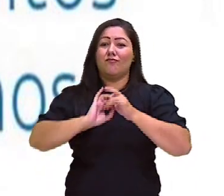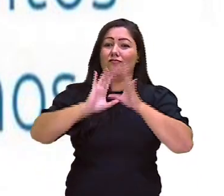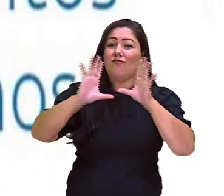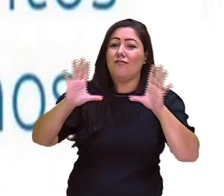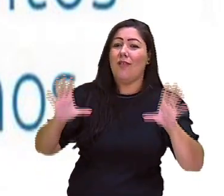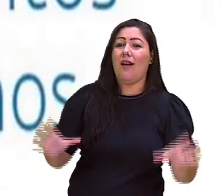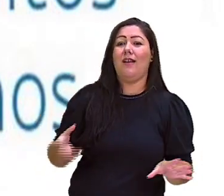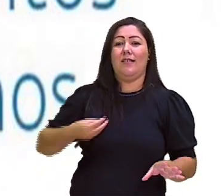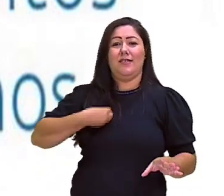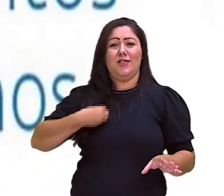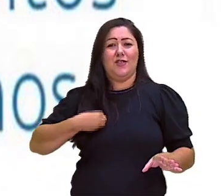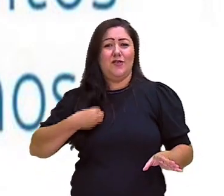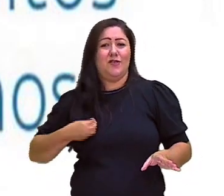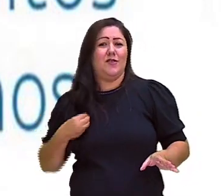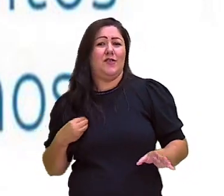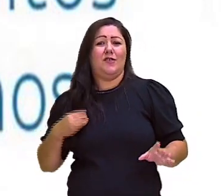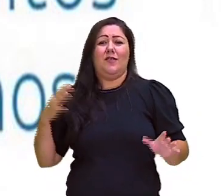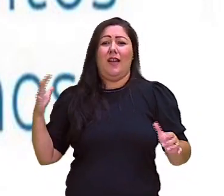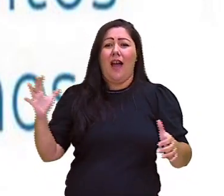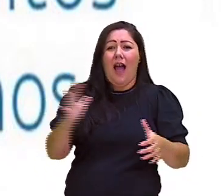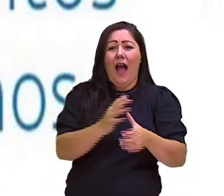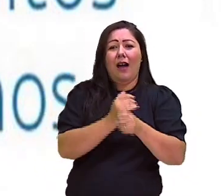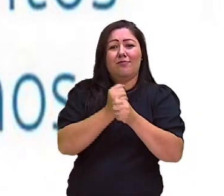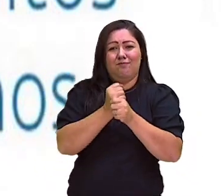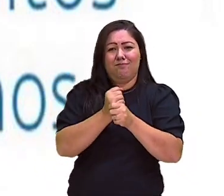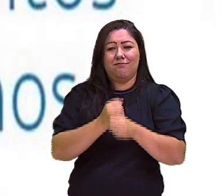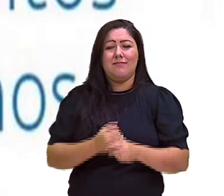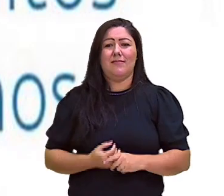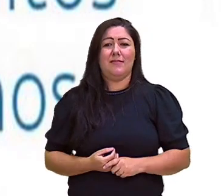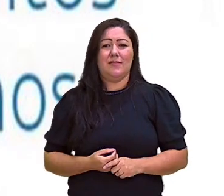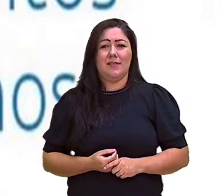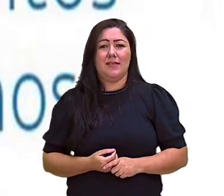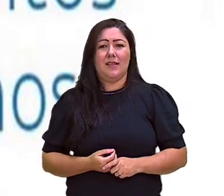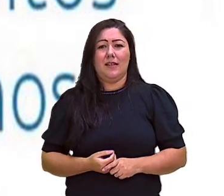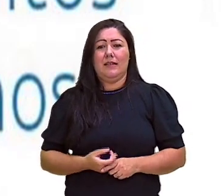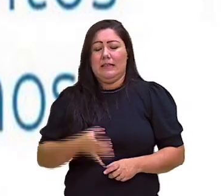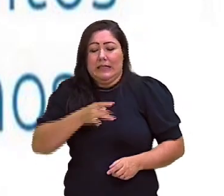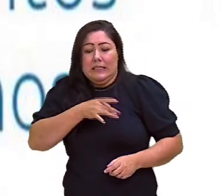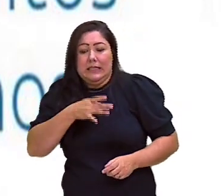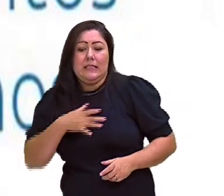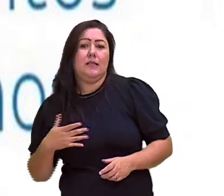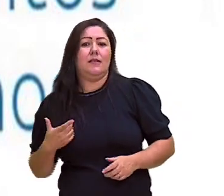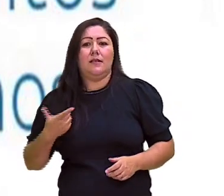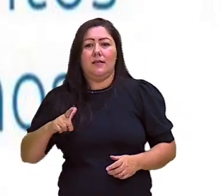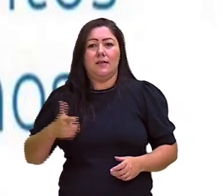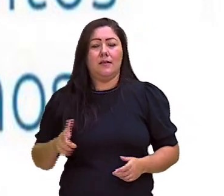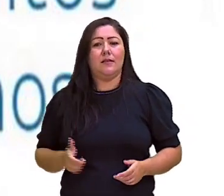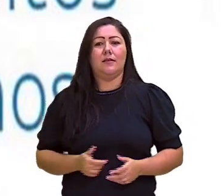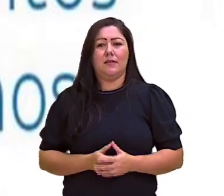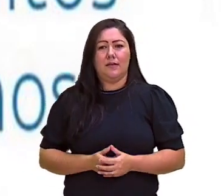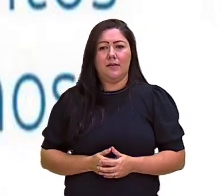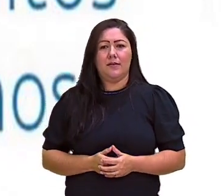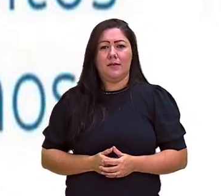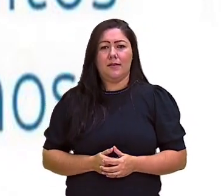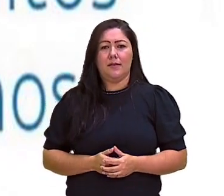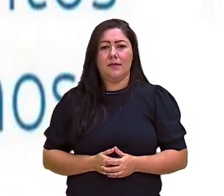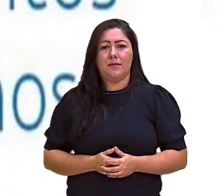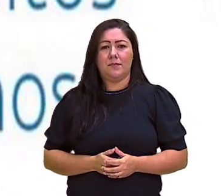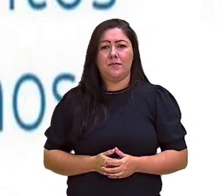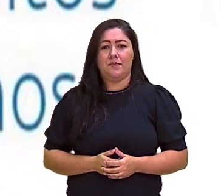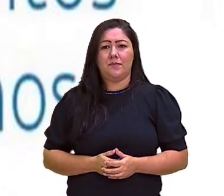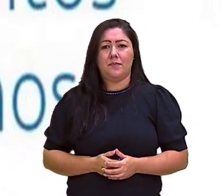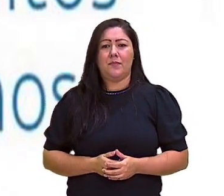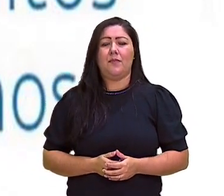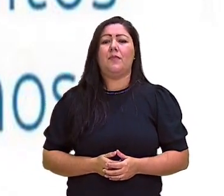de viverem a salvo do temor e da necessidade, foi proclamado como a